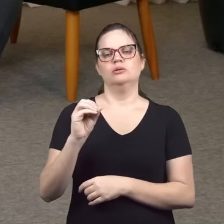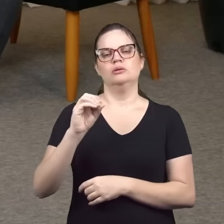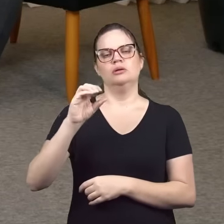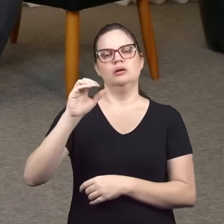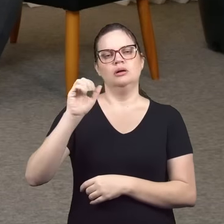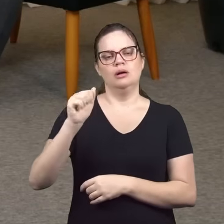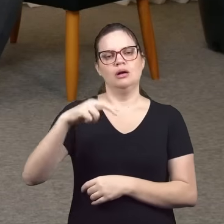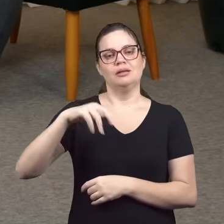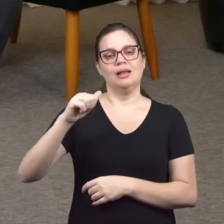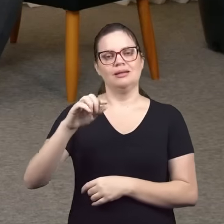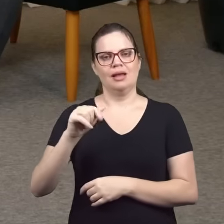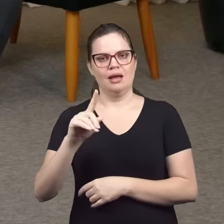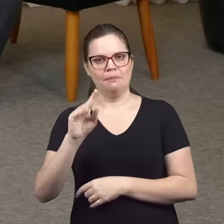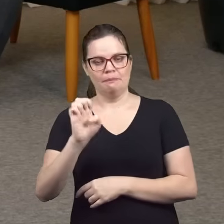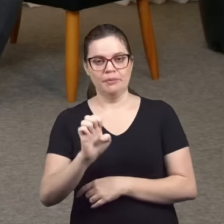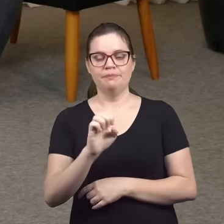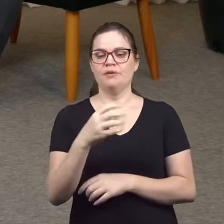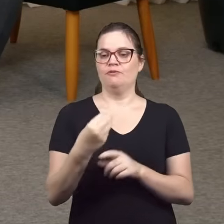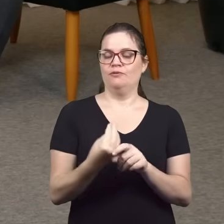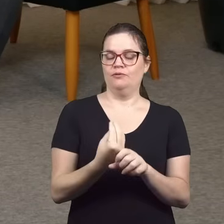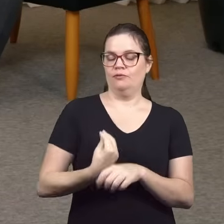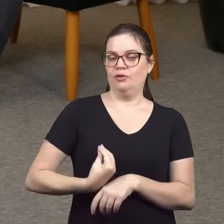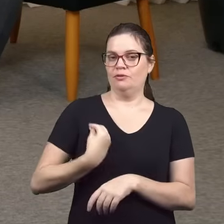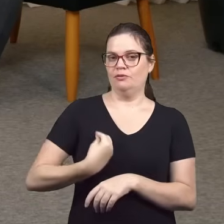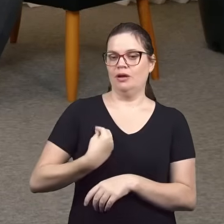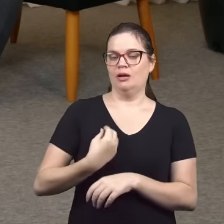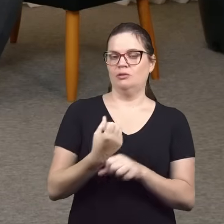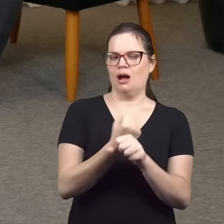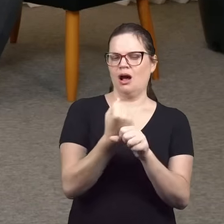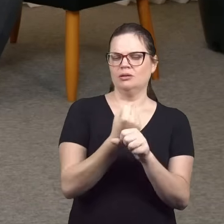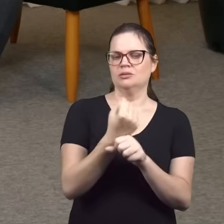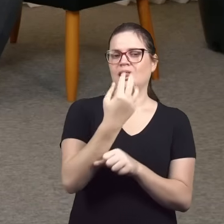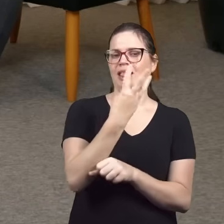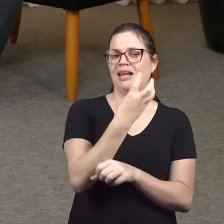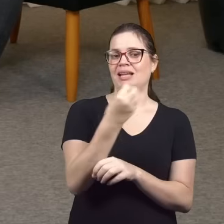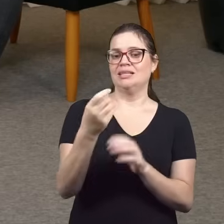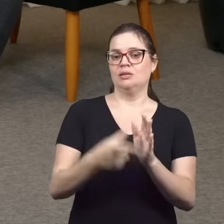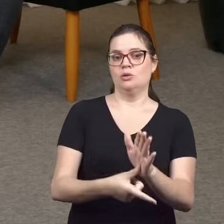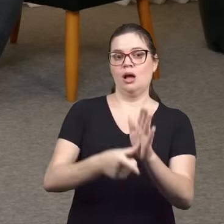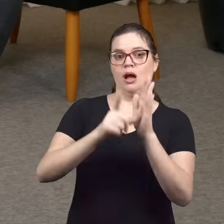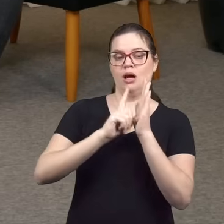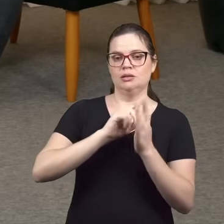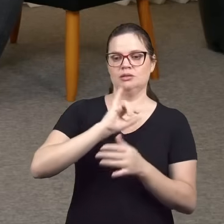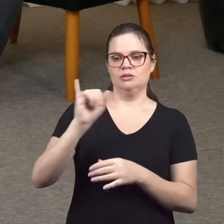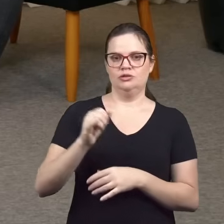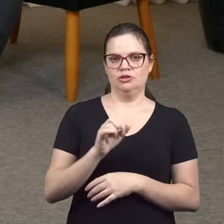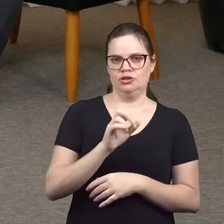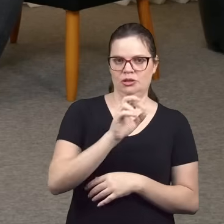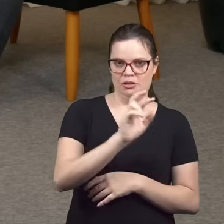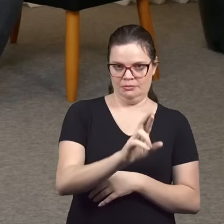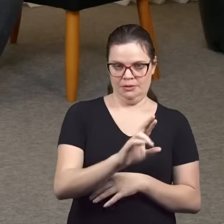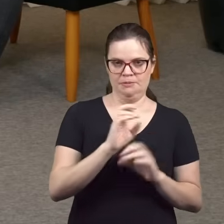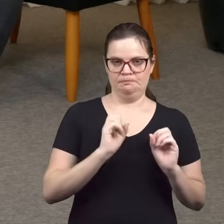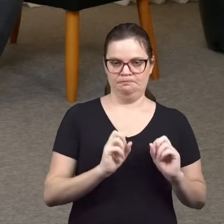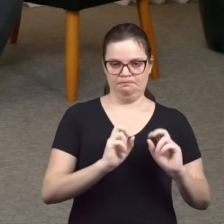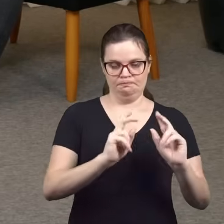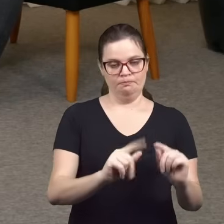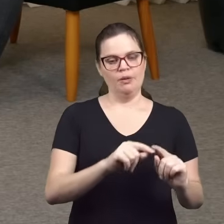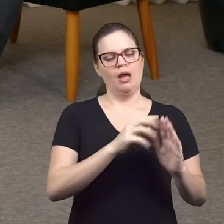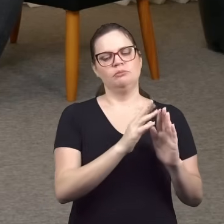herança foi passada de geração em geração, até que chegou nos dias de Jeremias, a época da deportação para a